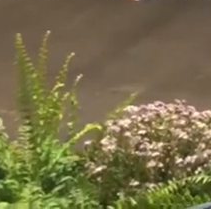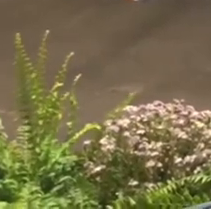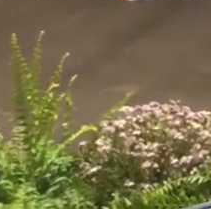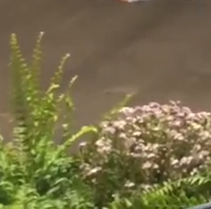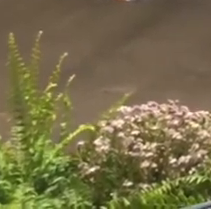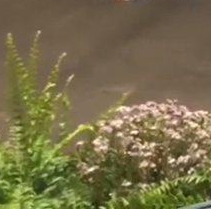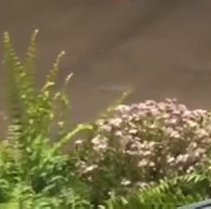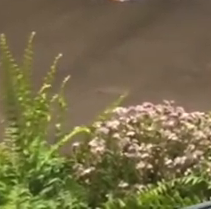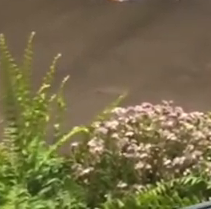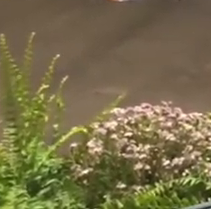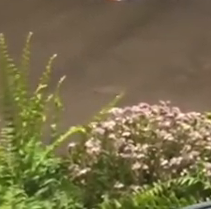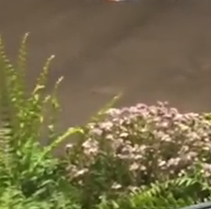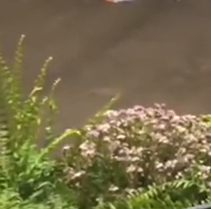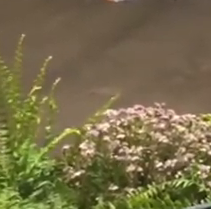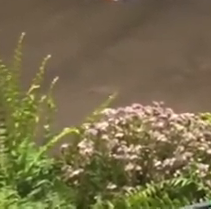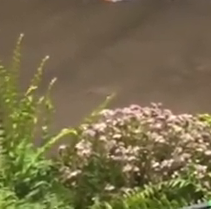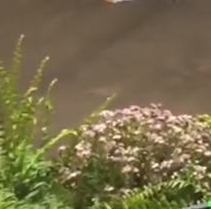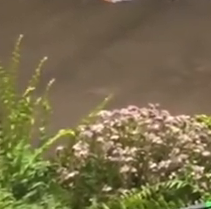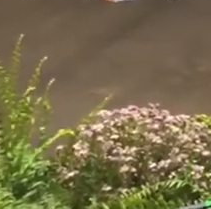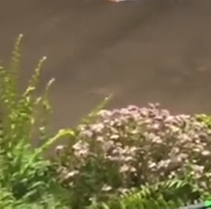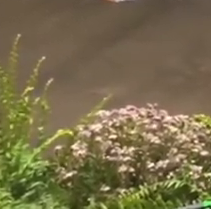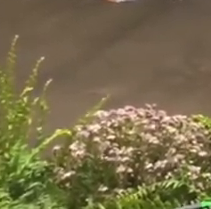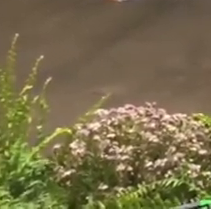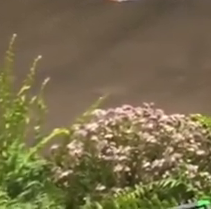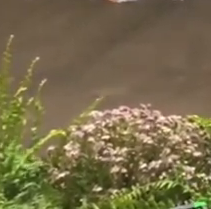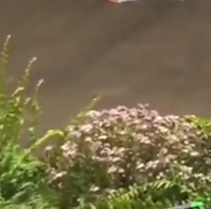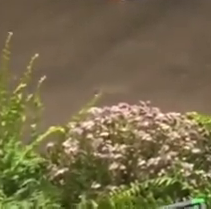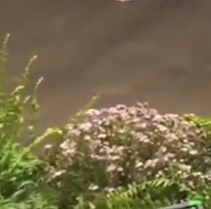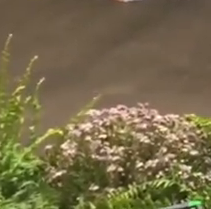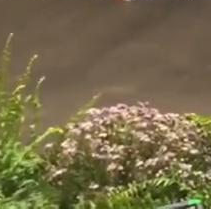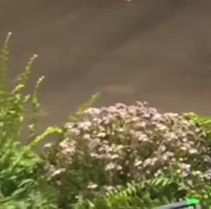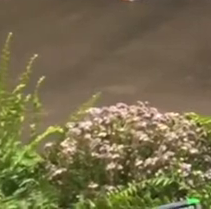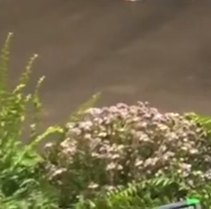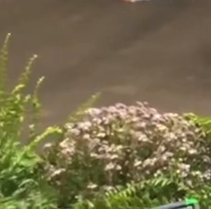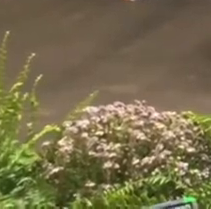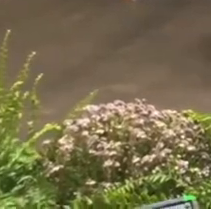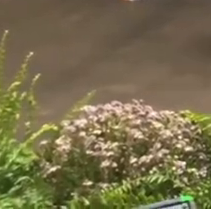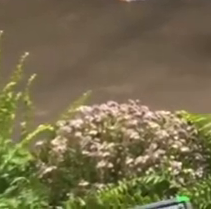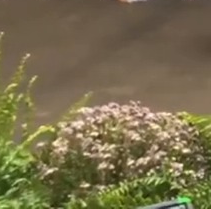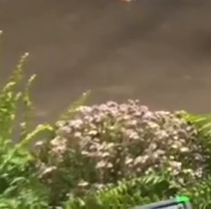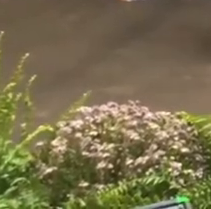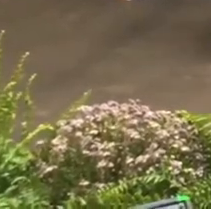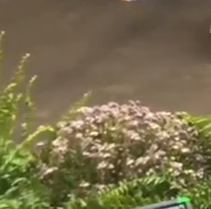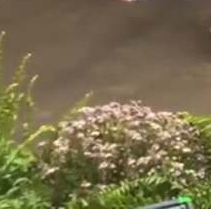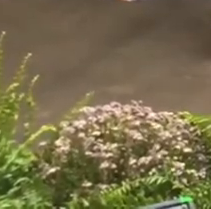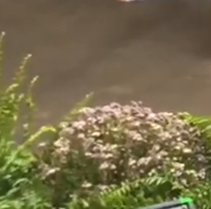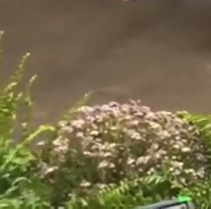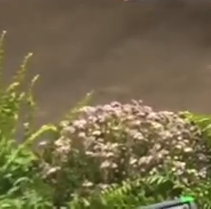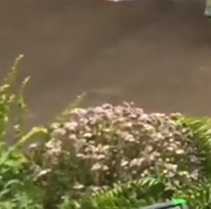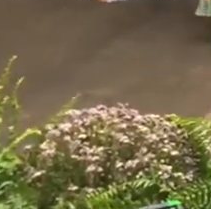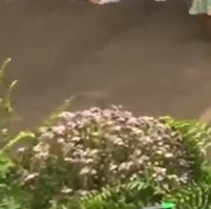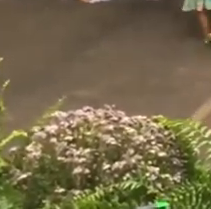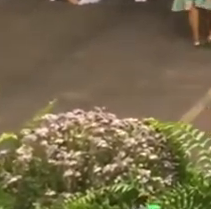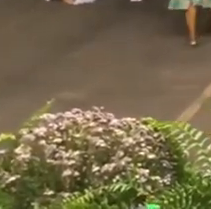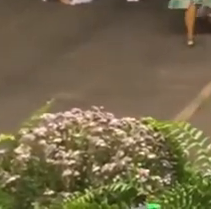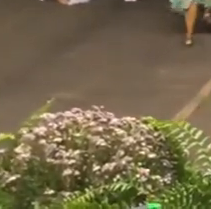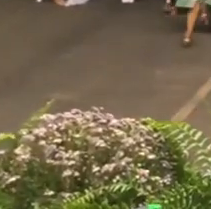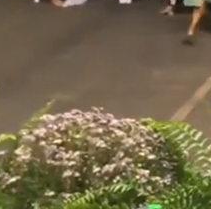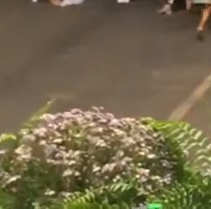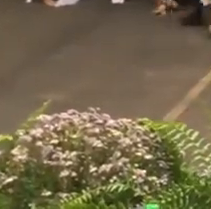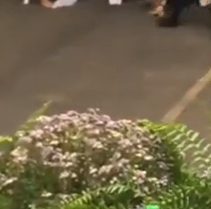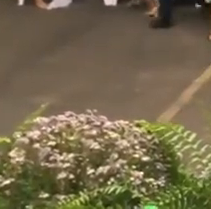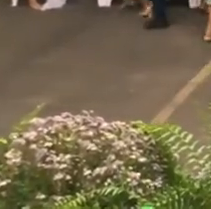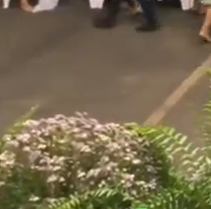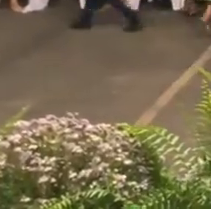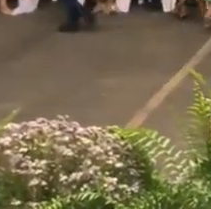compartilhou já compartilhou o nosso transmissão eu gostaria de convidar neste momento o meu amigo Eudes Henrique para